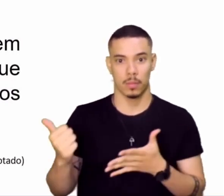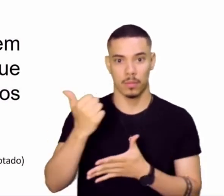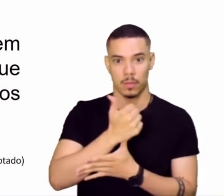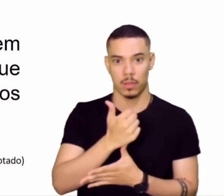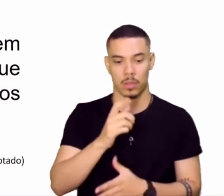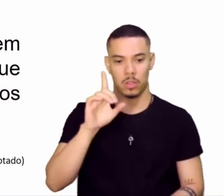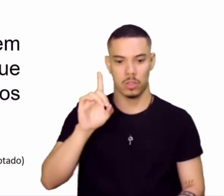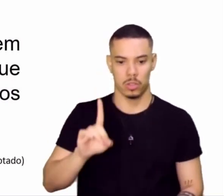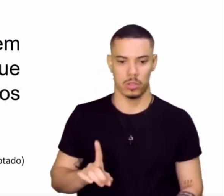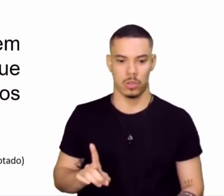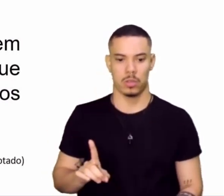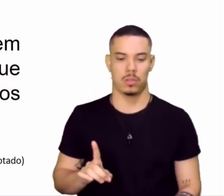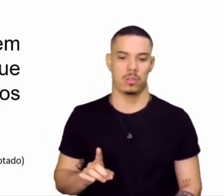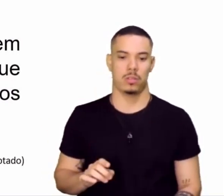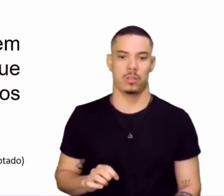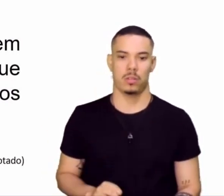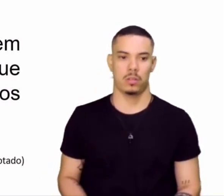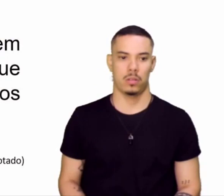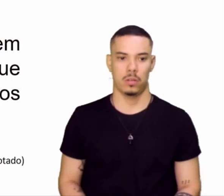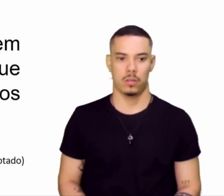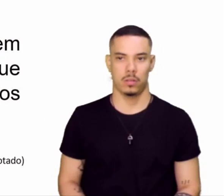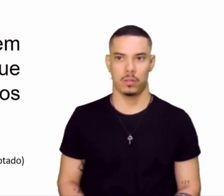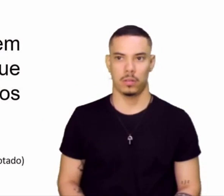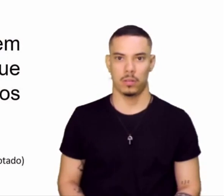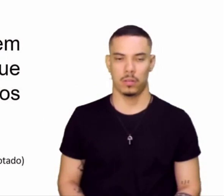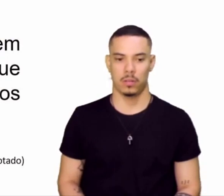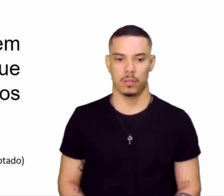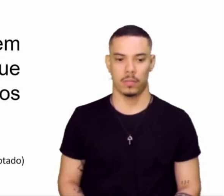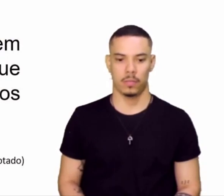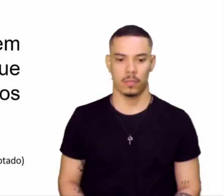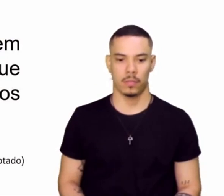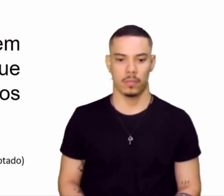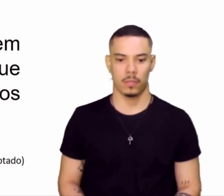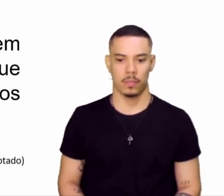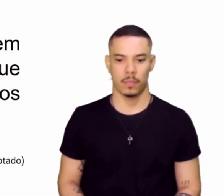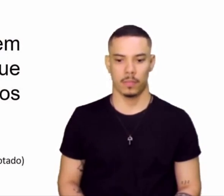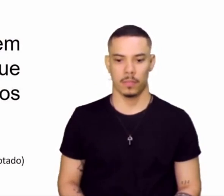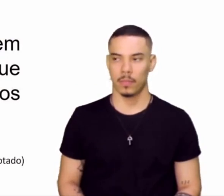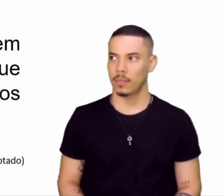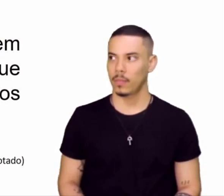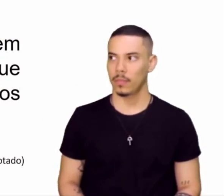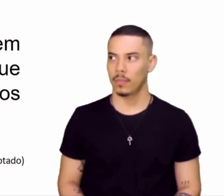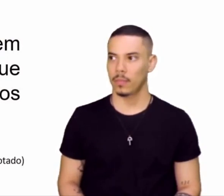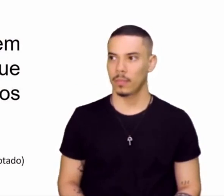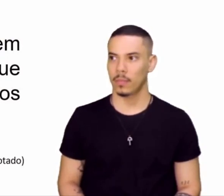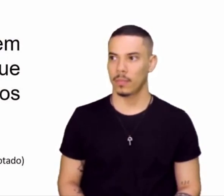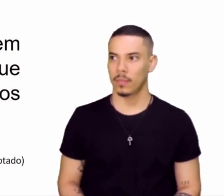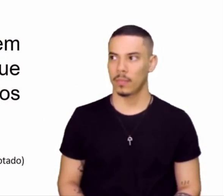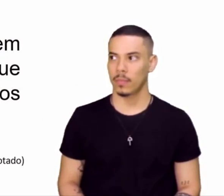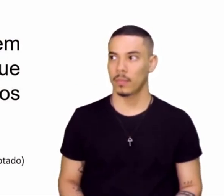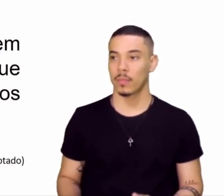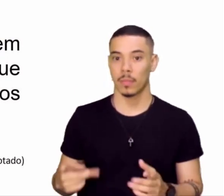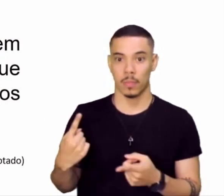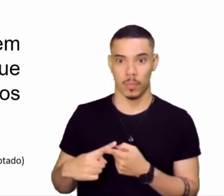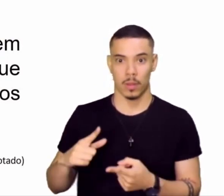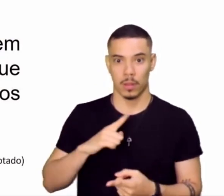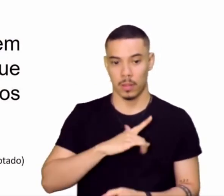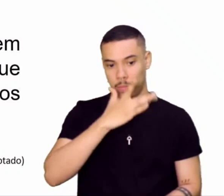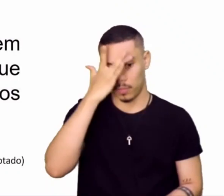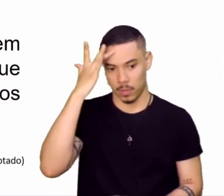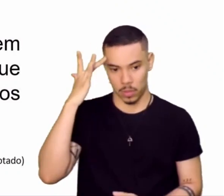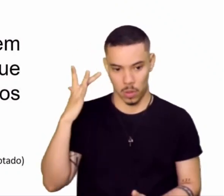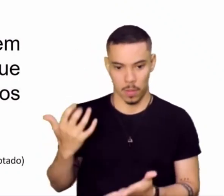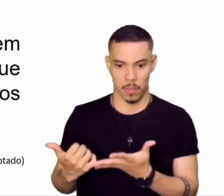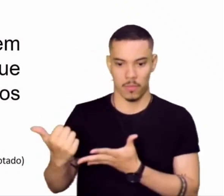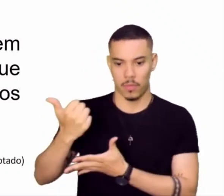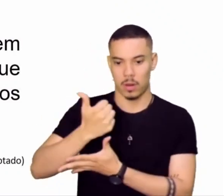que a polarização social se efetua entre os despossuídos e os privilégios. Então, assim,